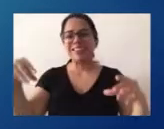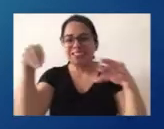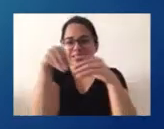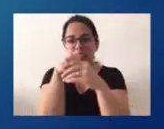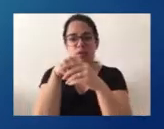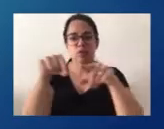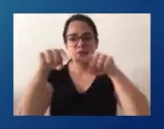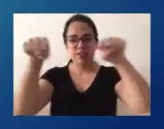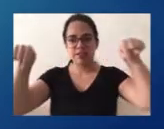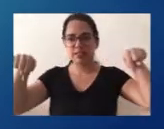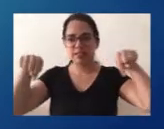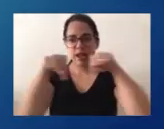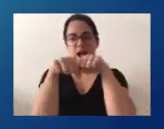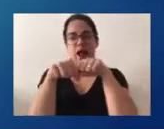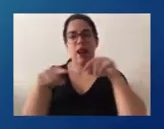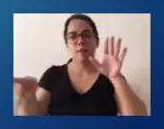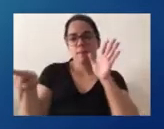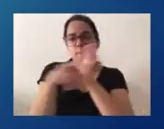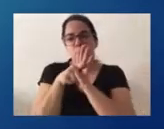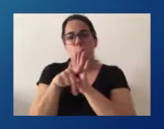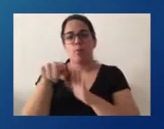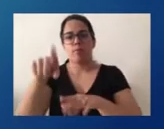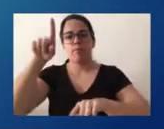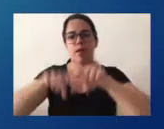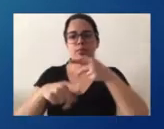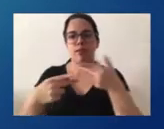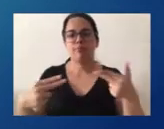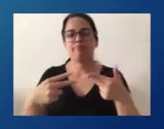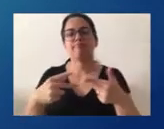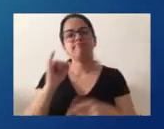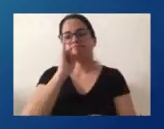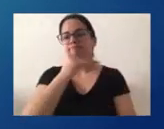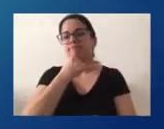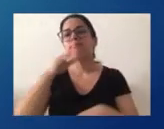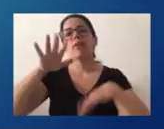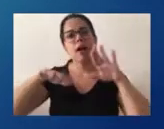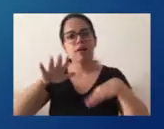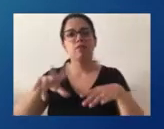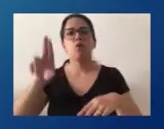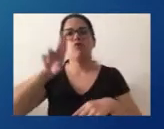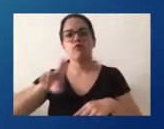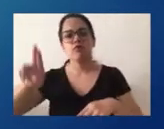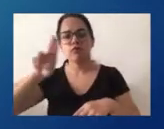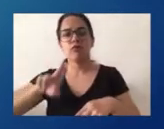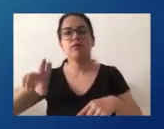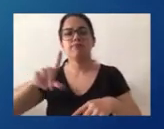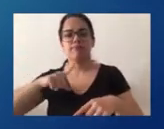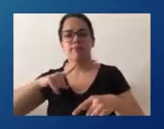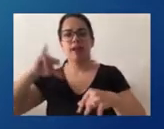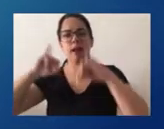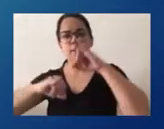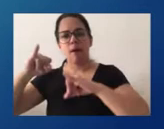pode estar em corredor de laboratório. A autoclave tem que ter salas específicas para esse tipo de equipamento. Infelizmente, a gente